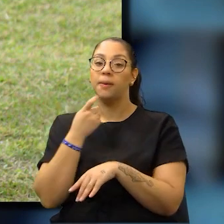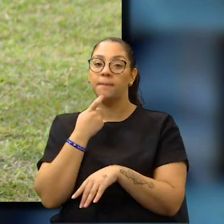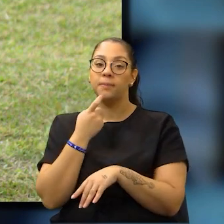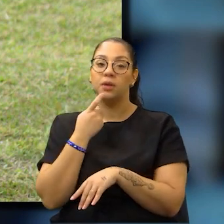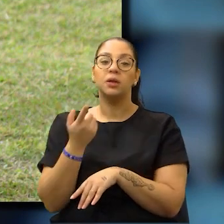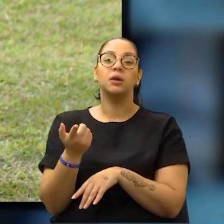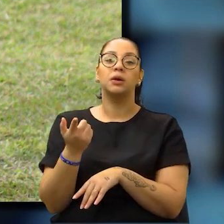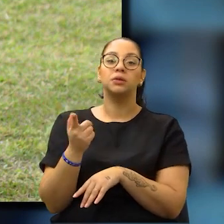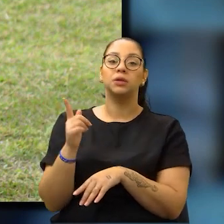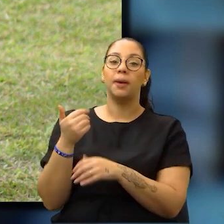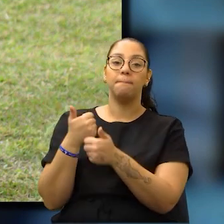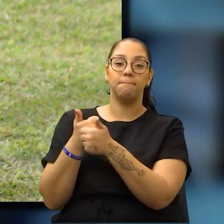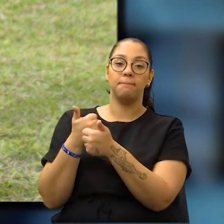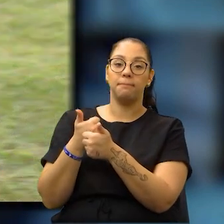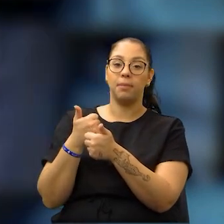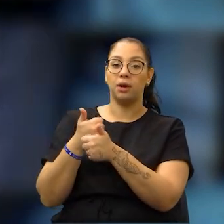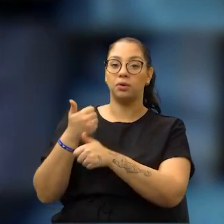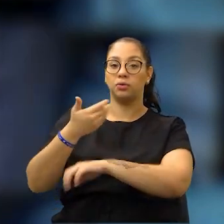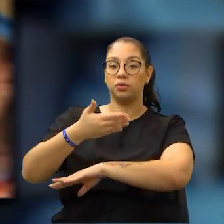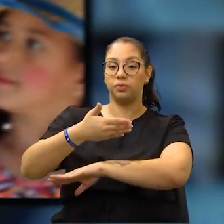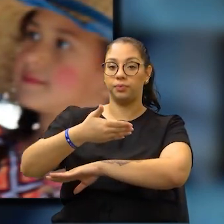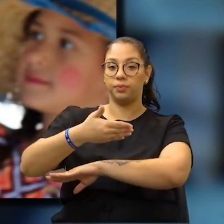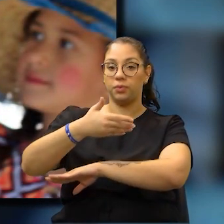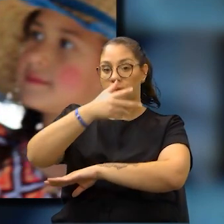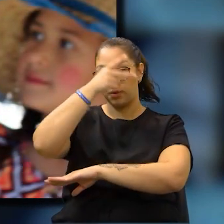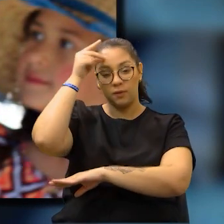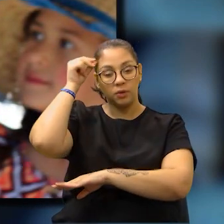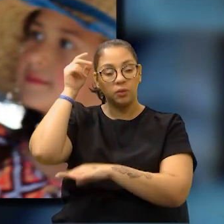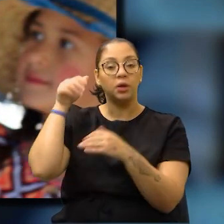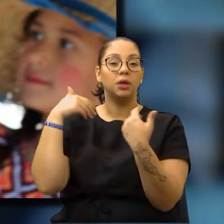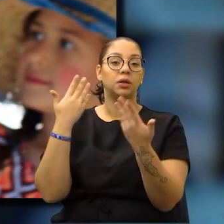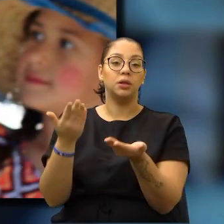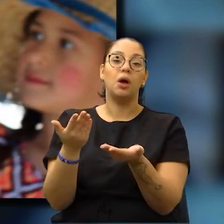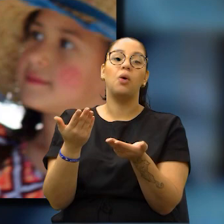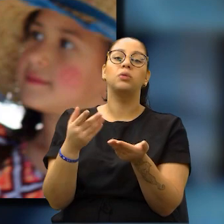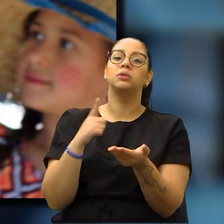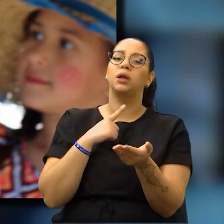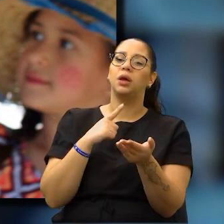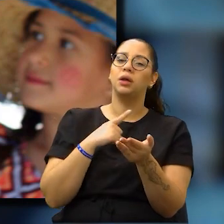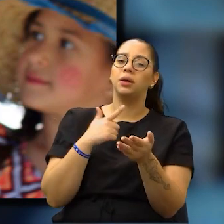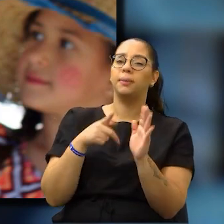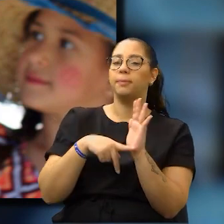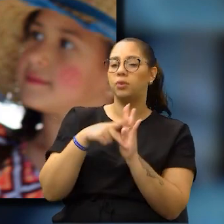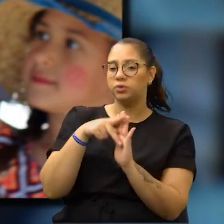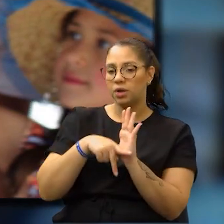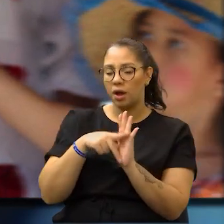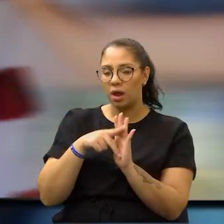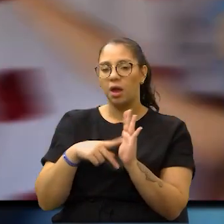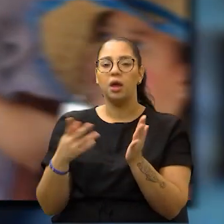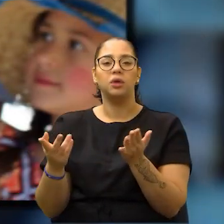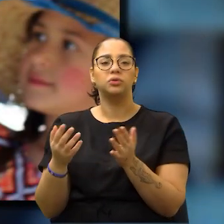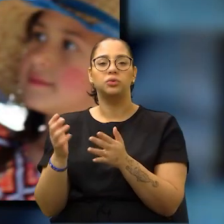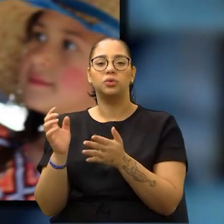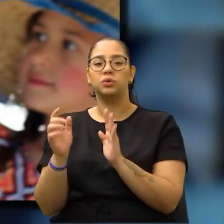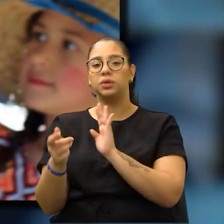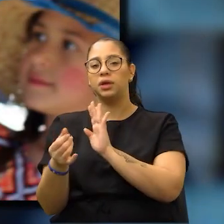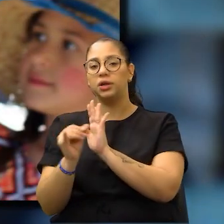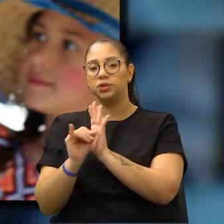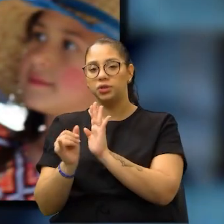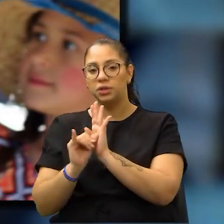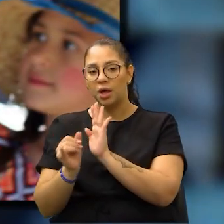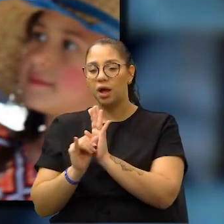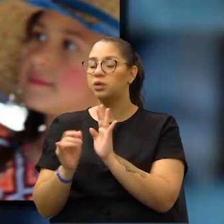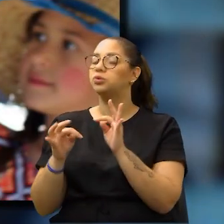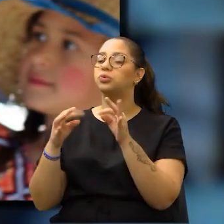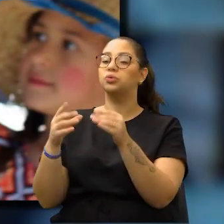pertinho da prefeitura. E projetos, né? Nós vamos entrando em editais. Todas as